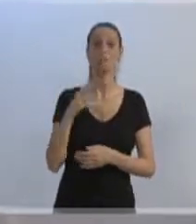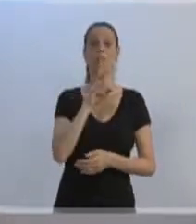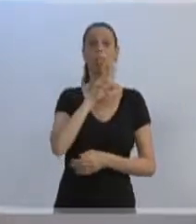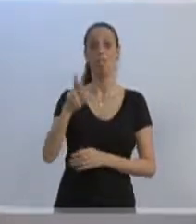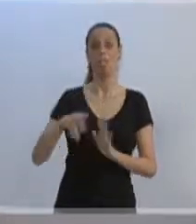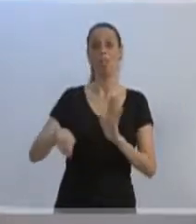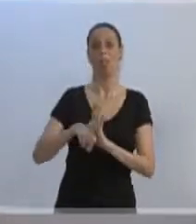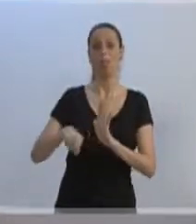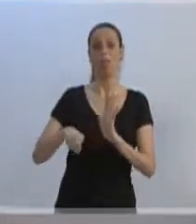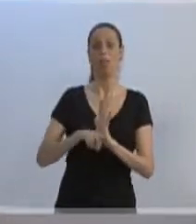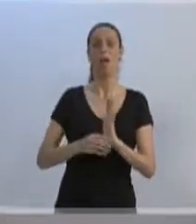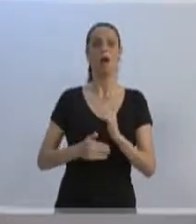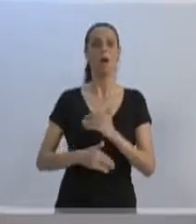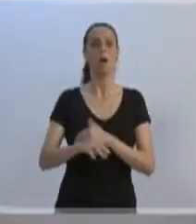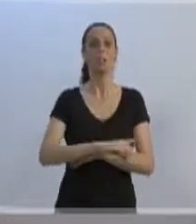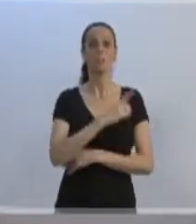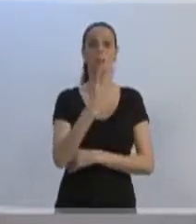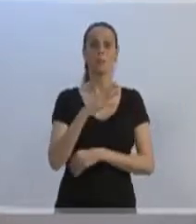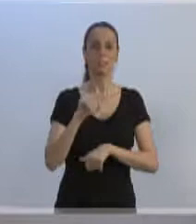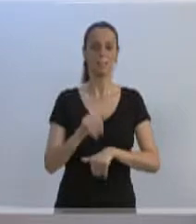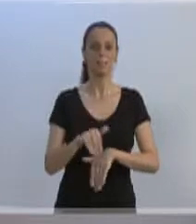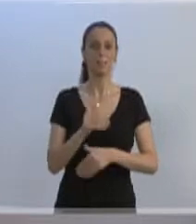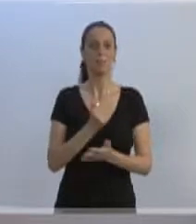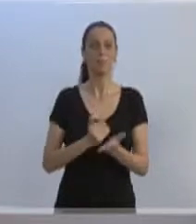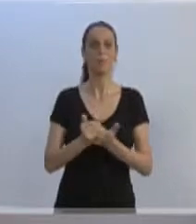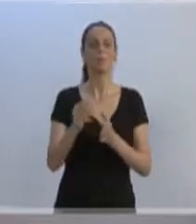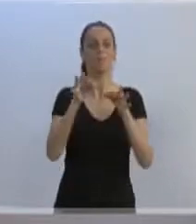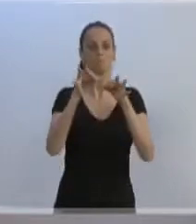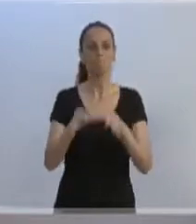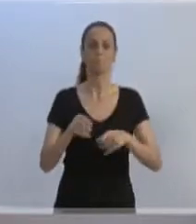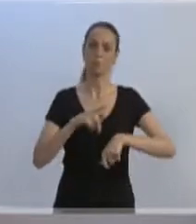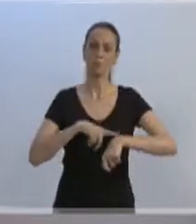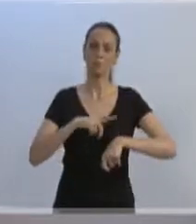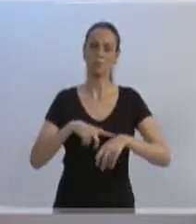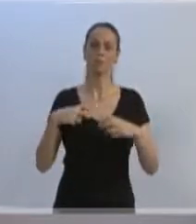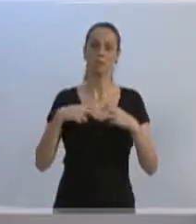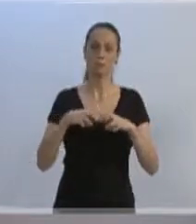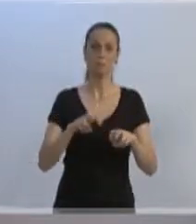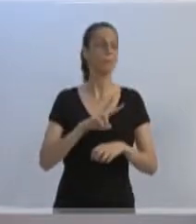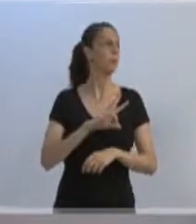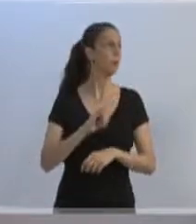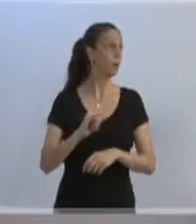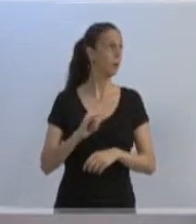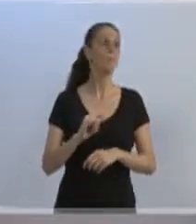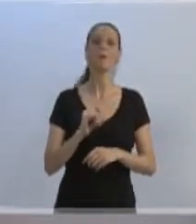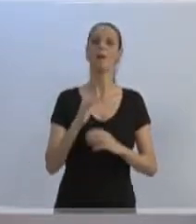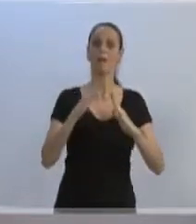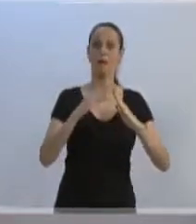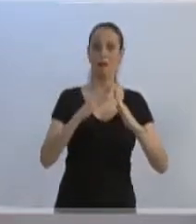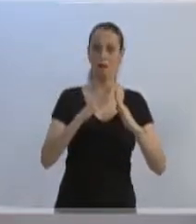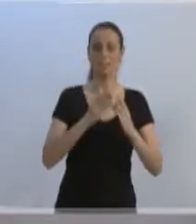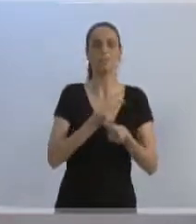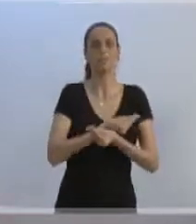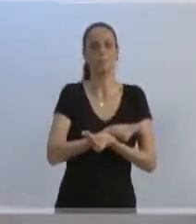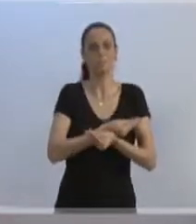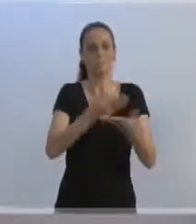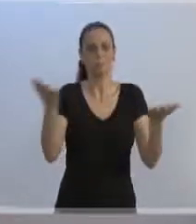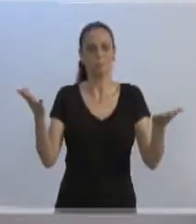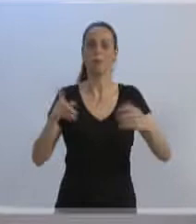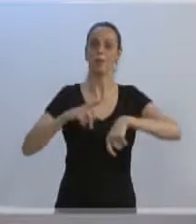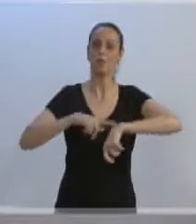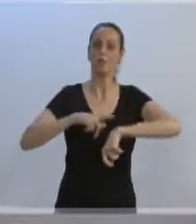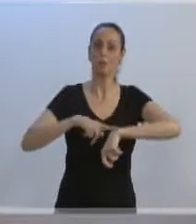agora a partir do dia 4 de setembro começa os horários estaremos entregando em cada casa os vereadores os